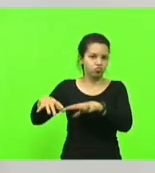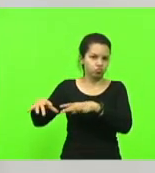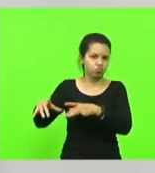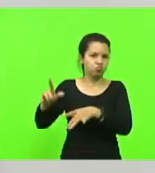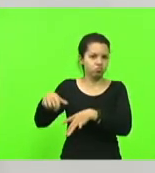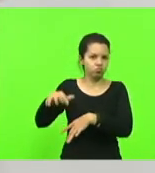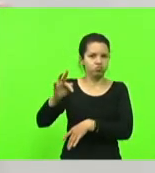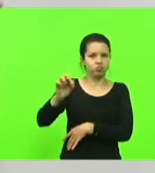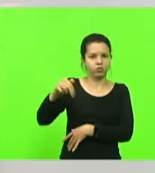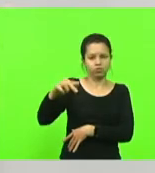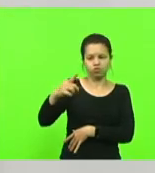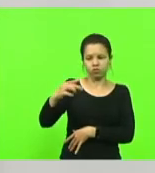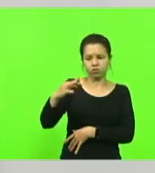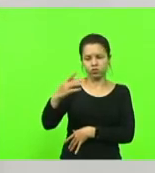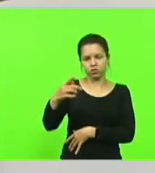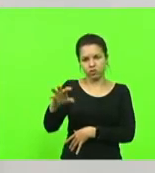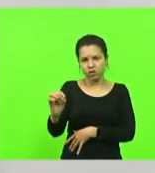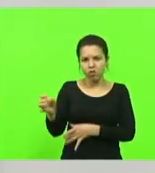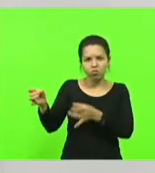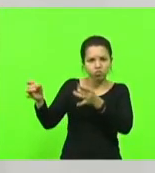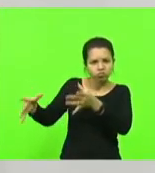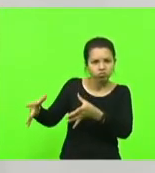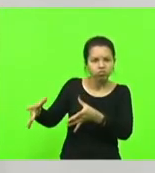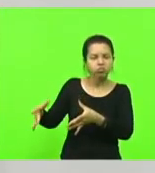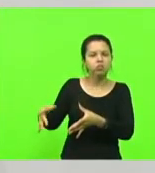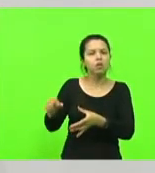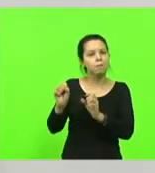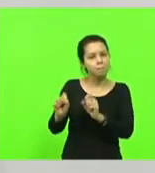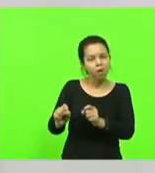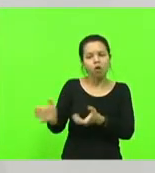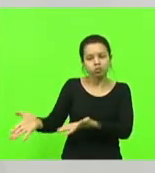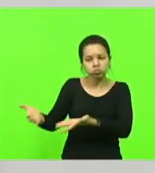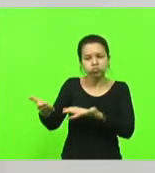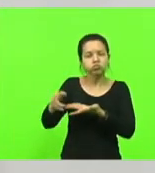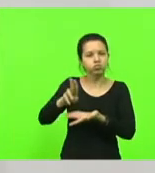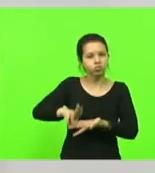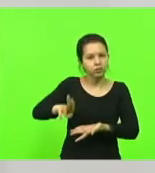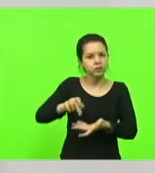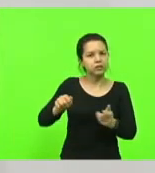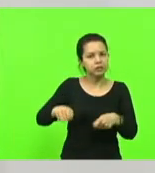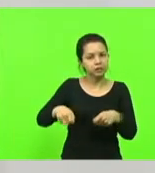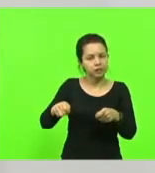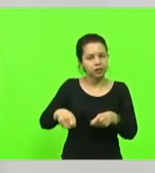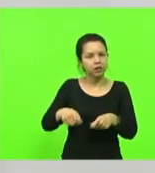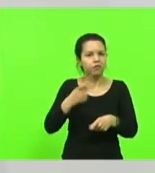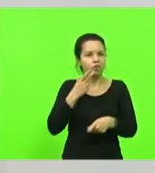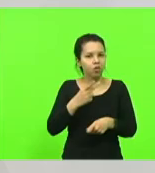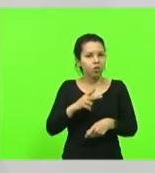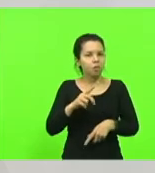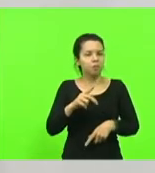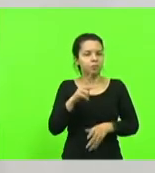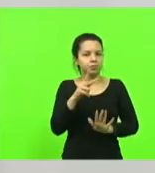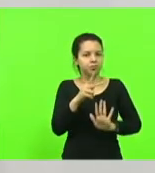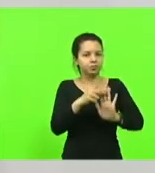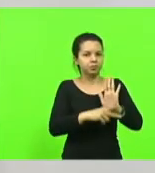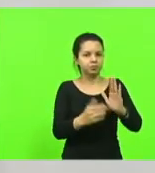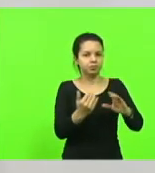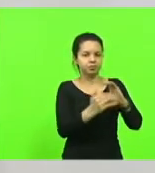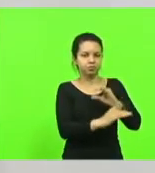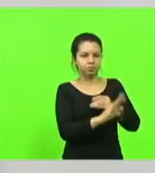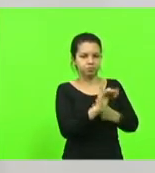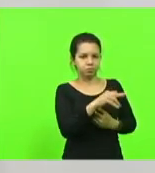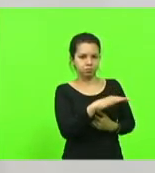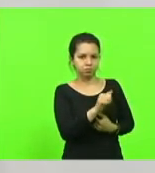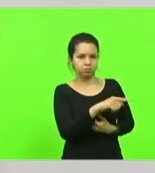fundição possa ser utilizado. Como eles disseram, eles mandam os projetos para o IMA diz